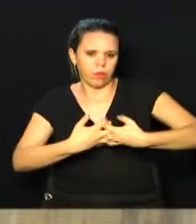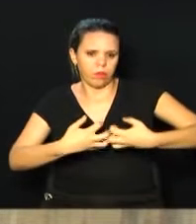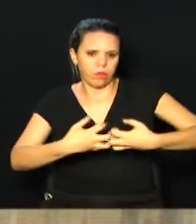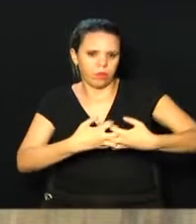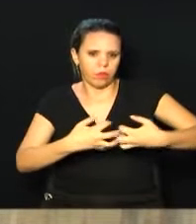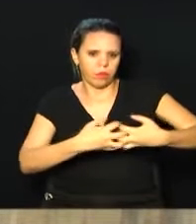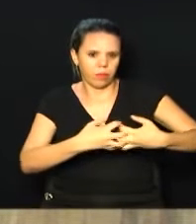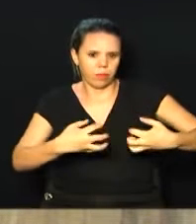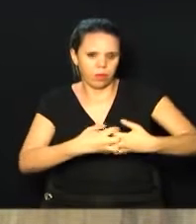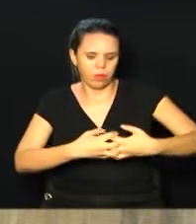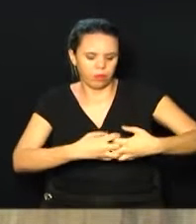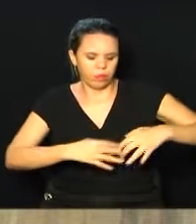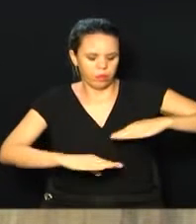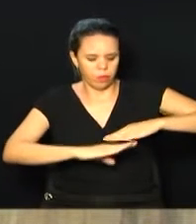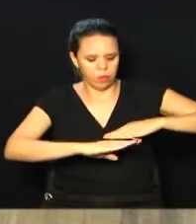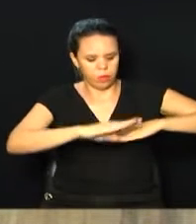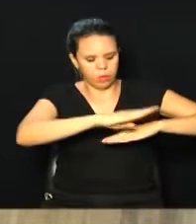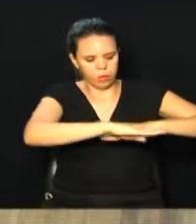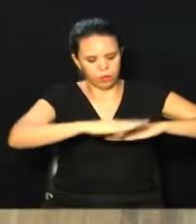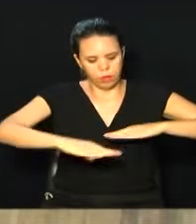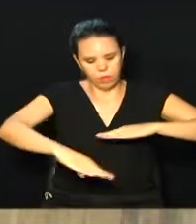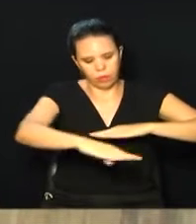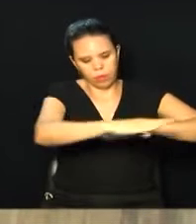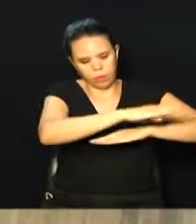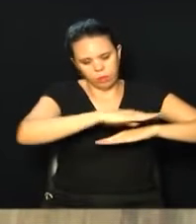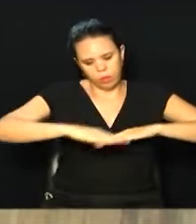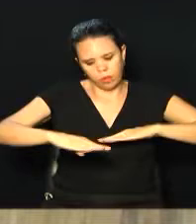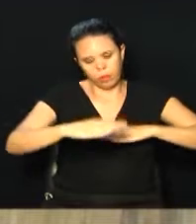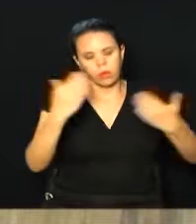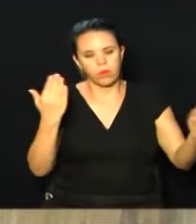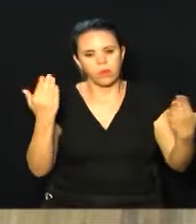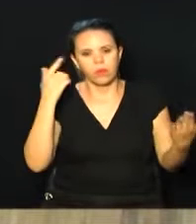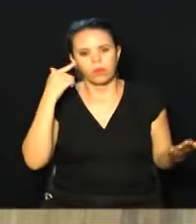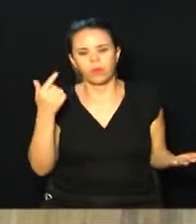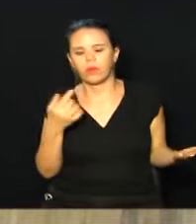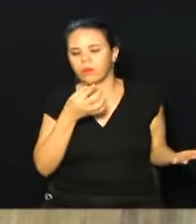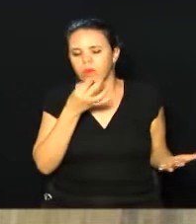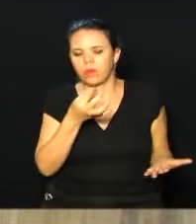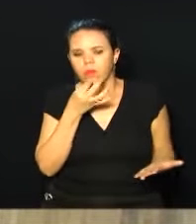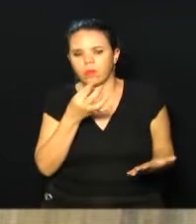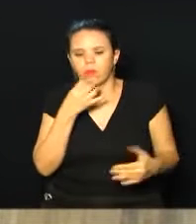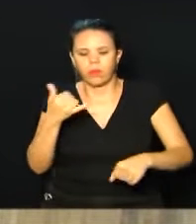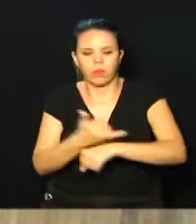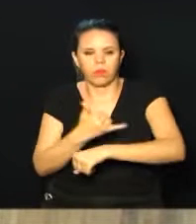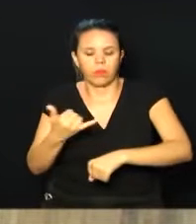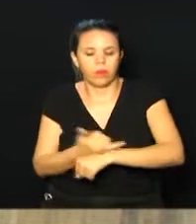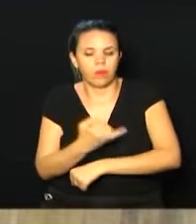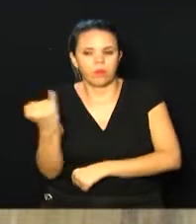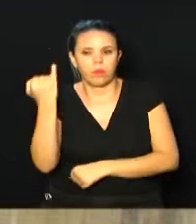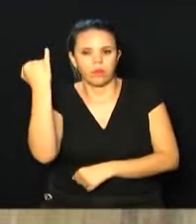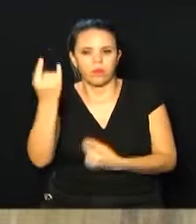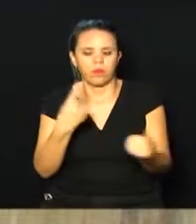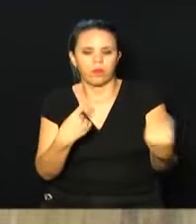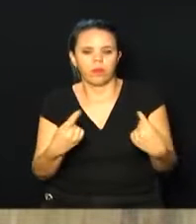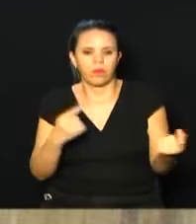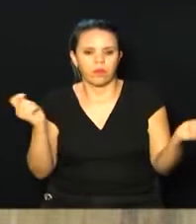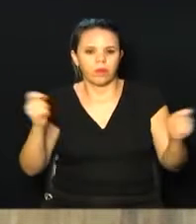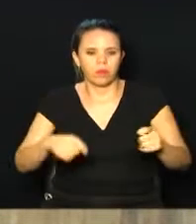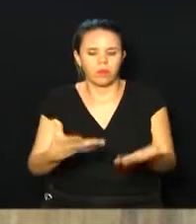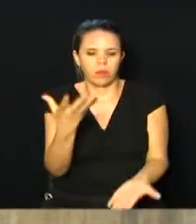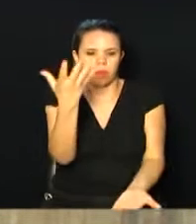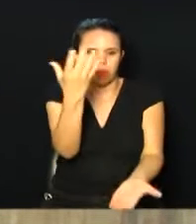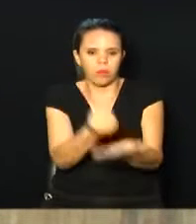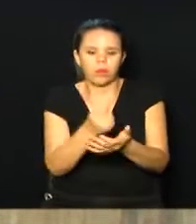seria a solução hoje, do ponto de vista da infraestrutura, para vias importantes que poderiam